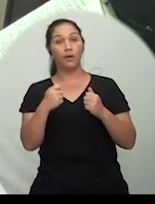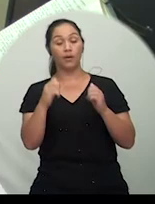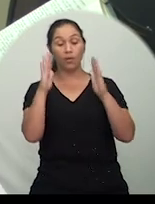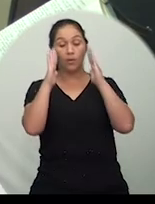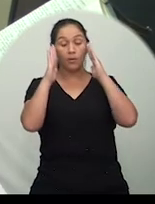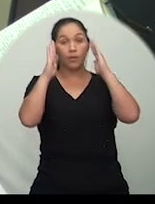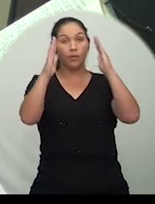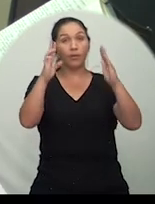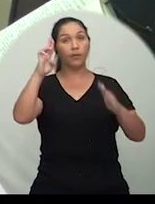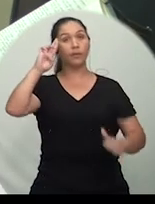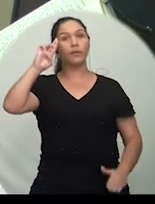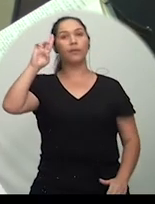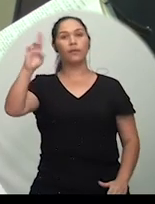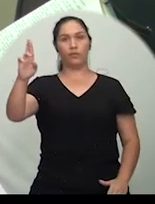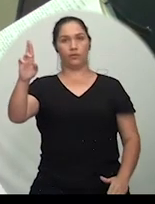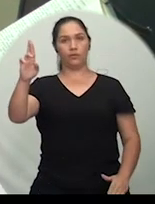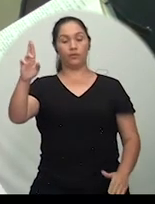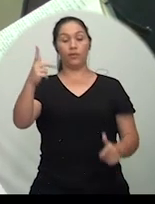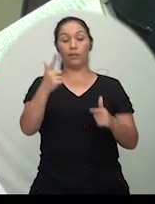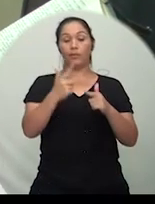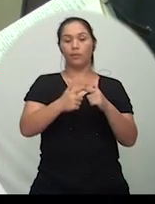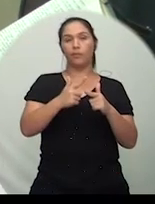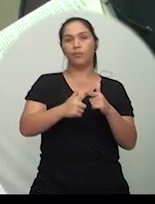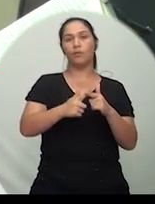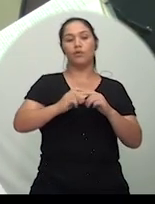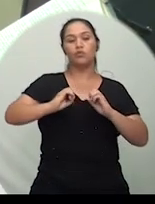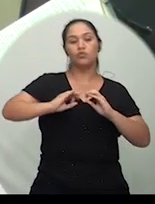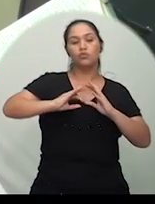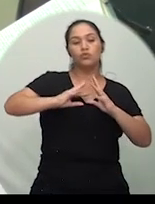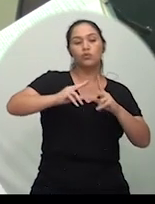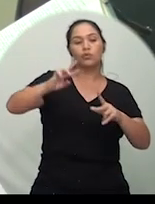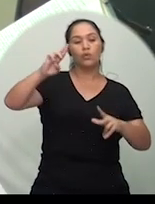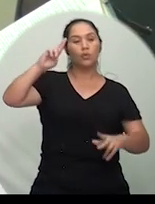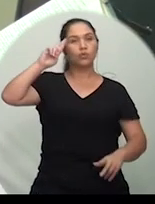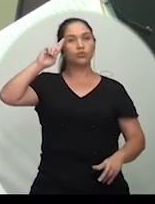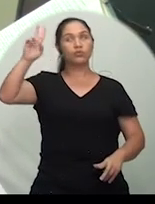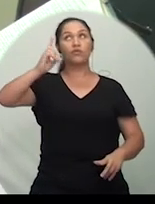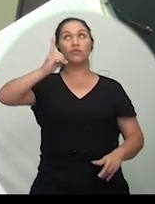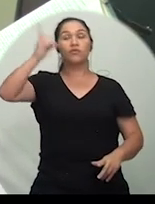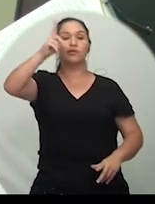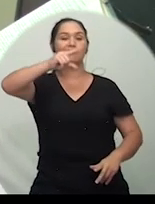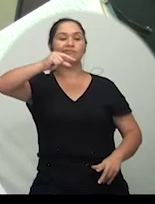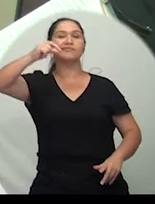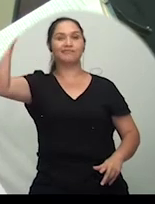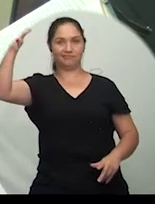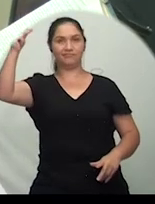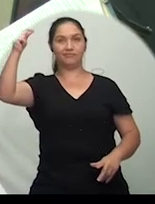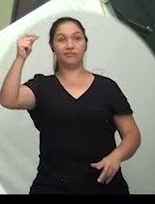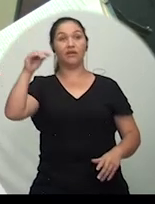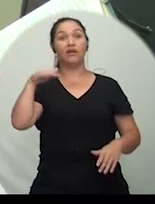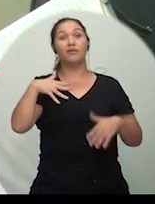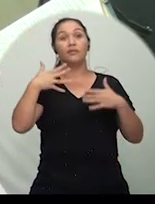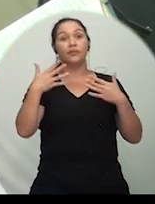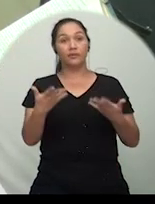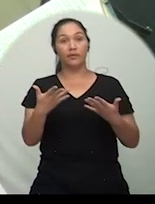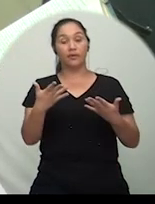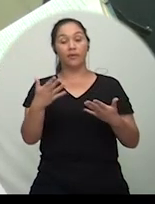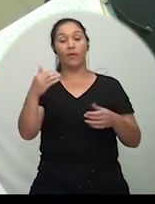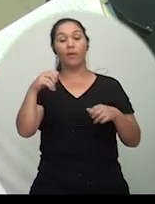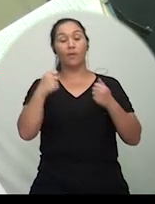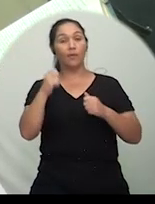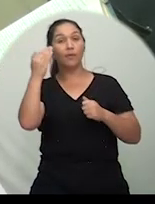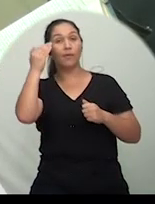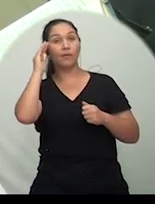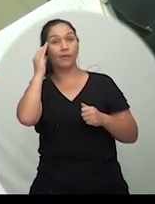superiores, porque não há autoridade que não proceda de Deus, e as autoridades que existem